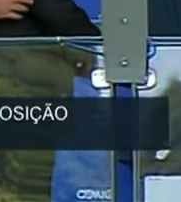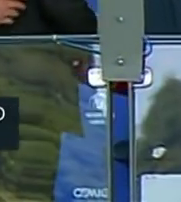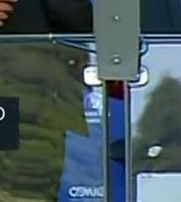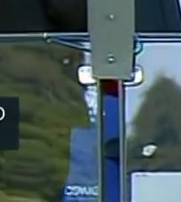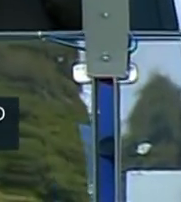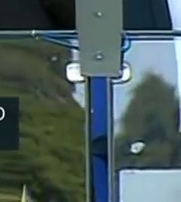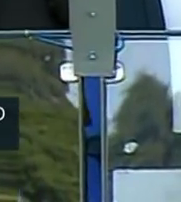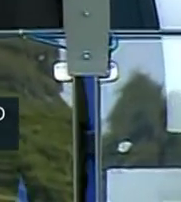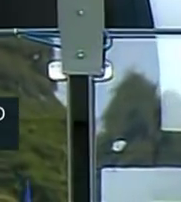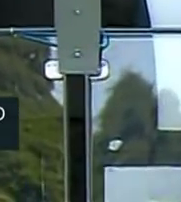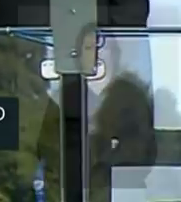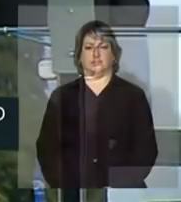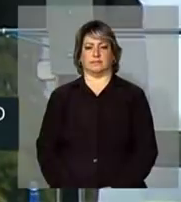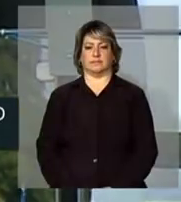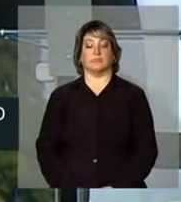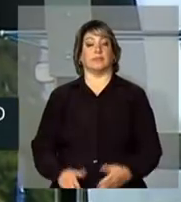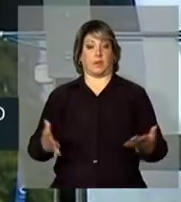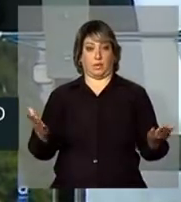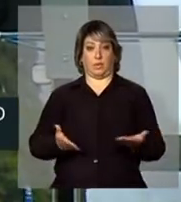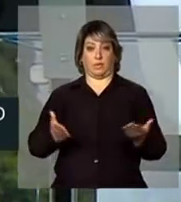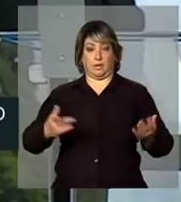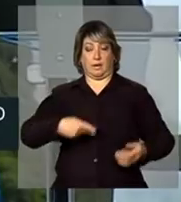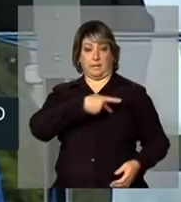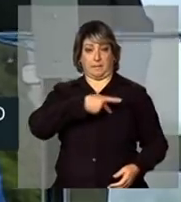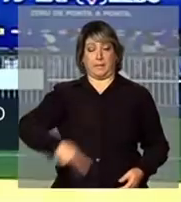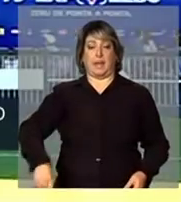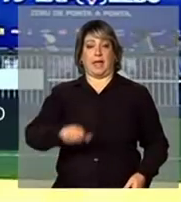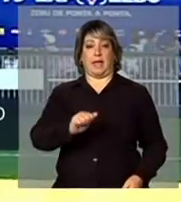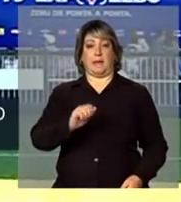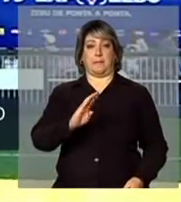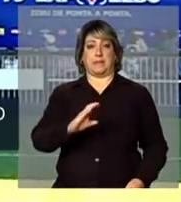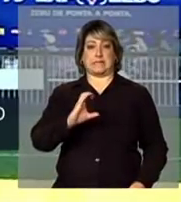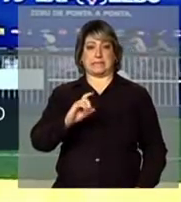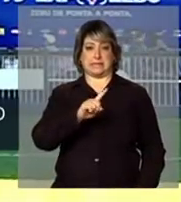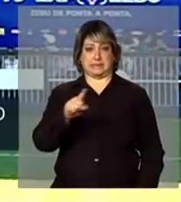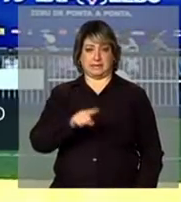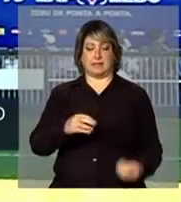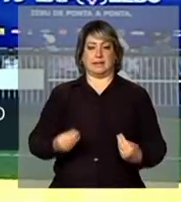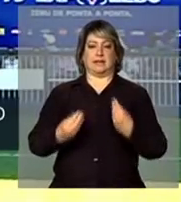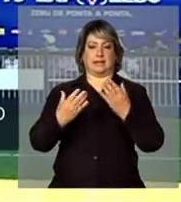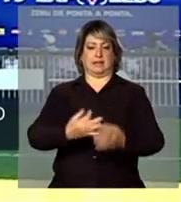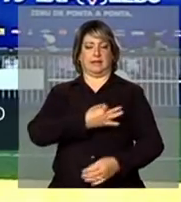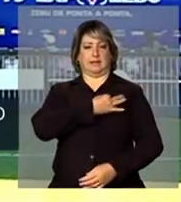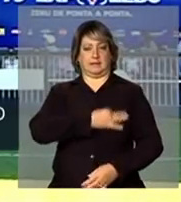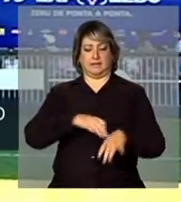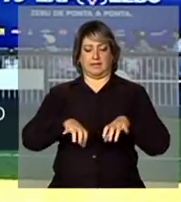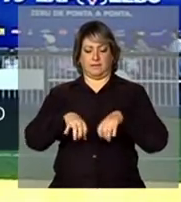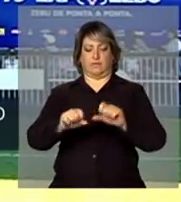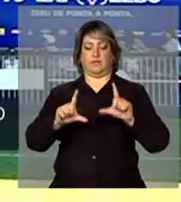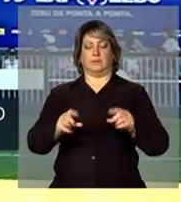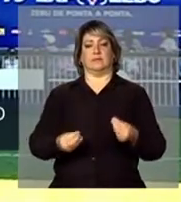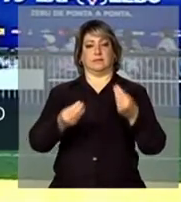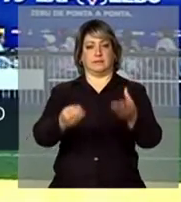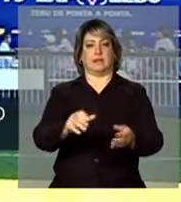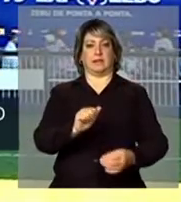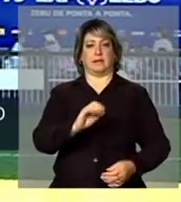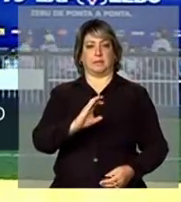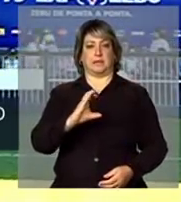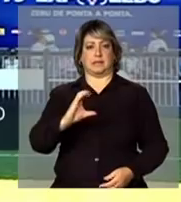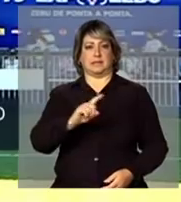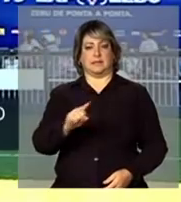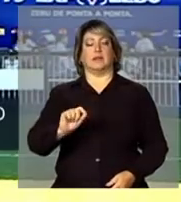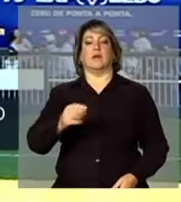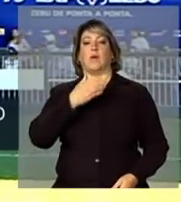Neste momento, o presidente da ABCZ entrega a comenda e o diploma do mérito ABCZ ao